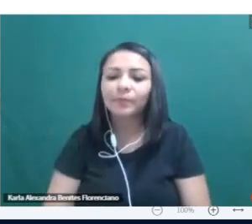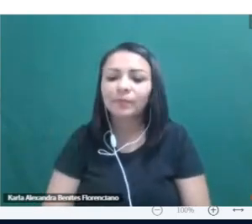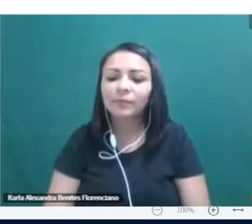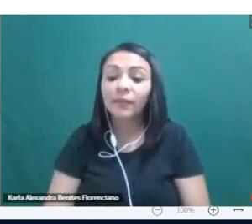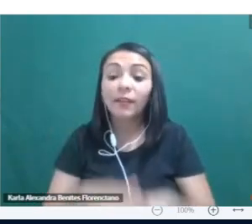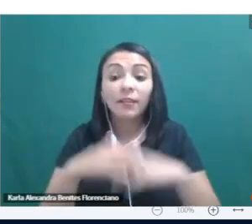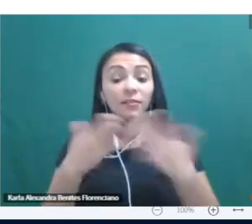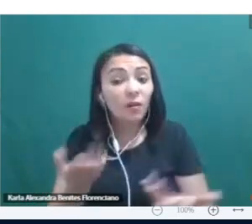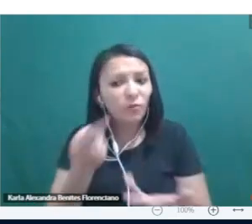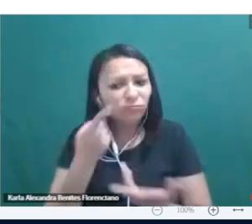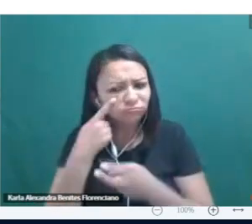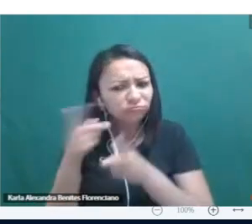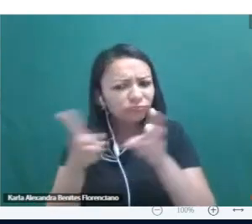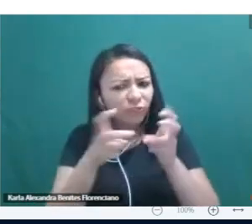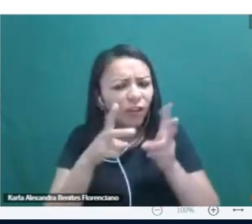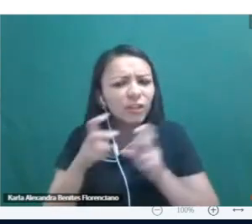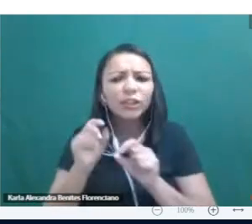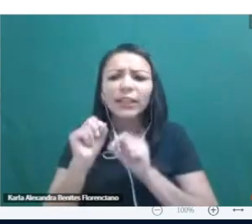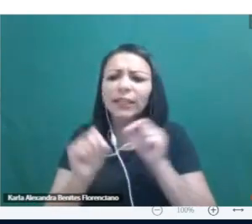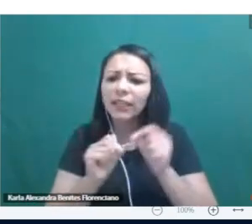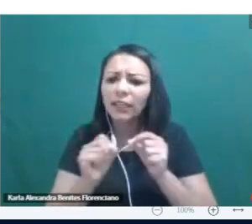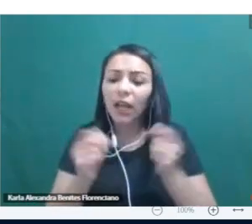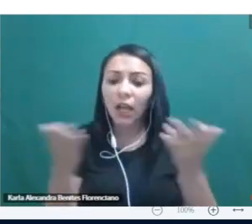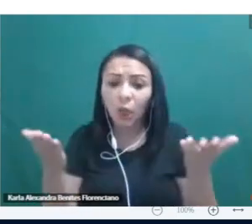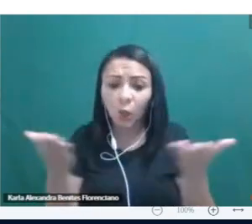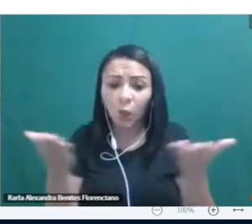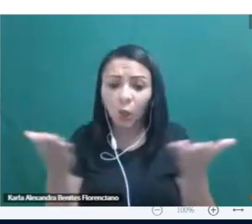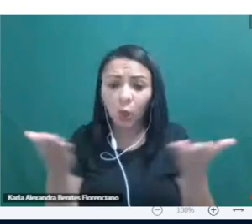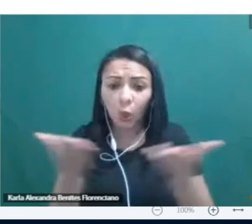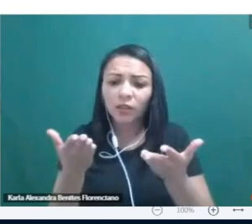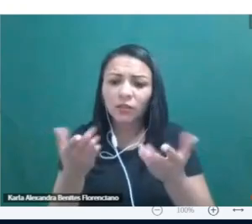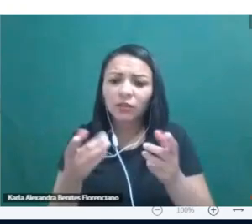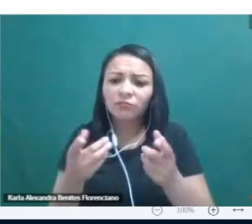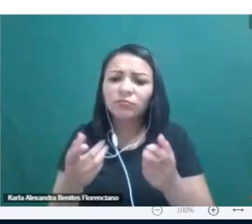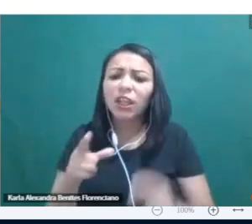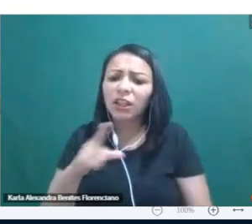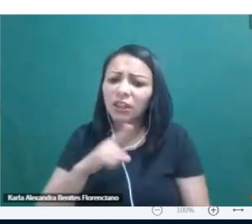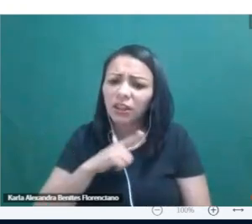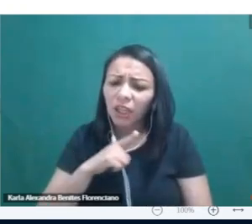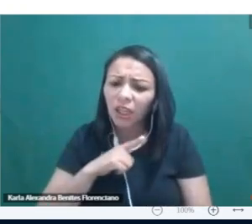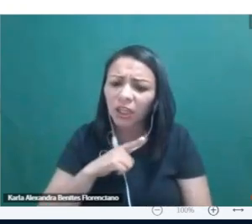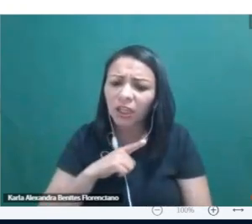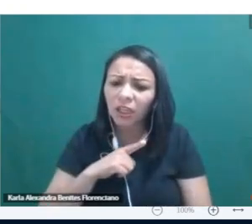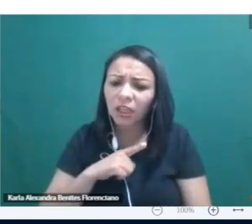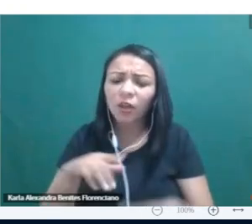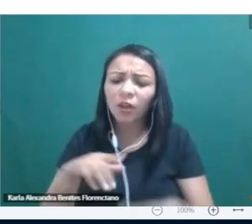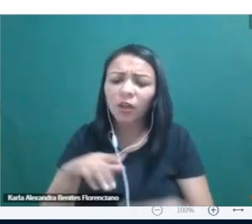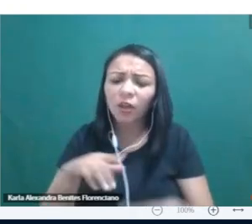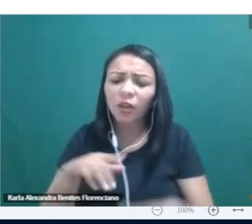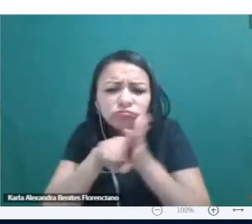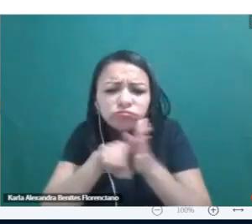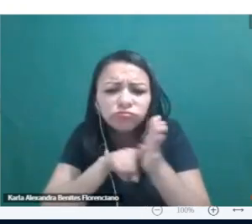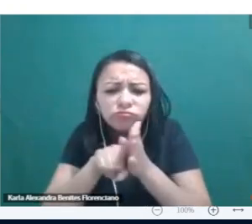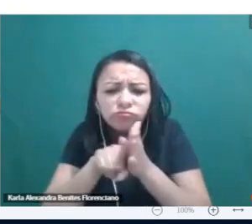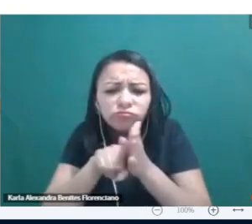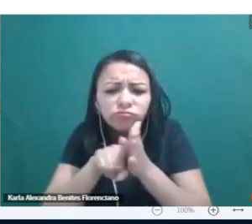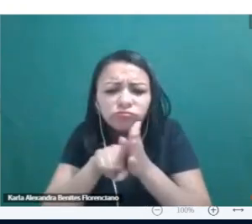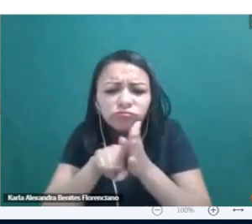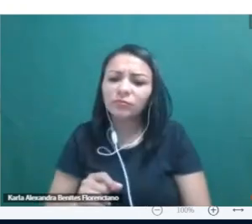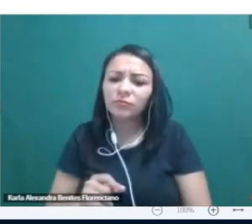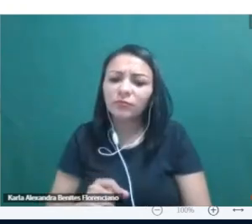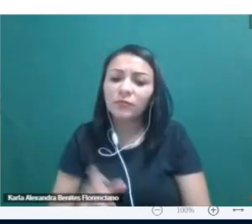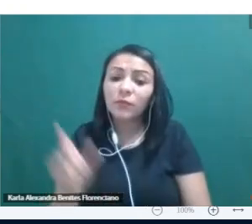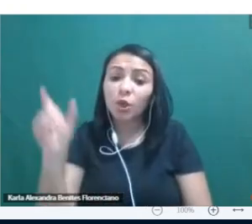vejam que nesta oração nós temos a seguinte análise. Sujeito